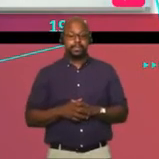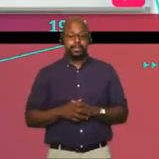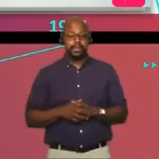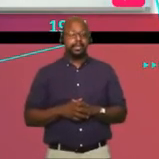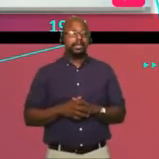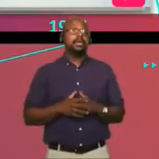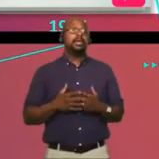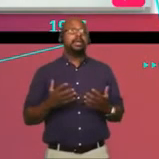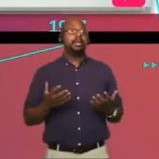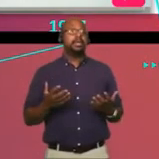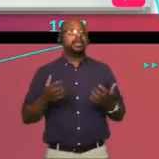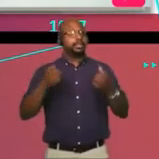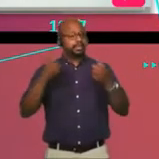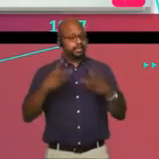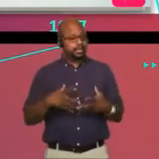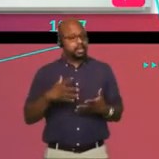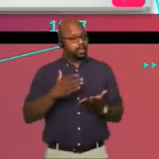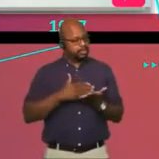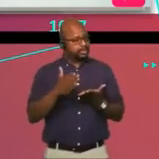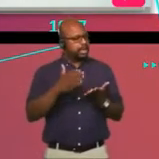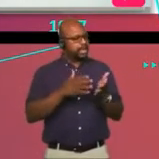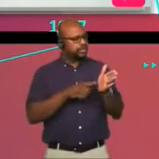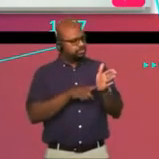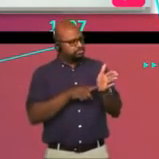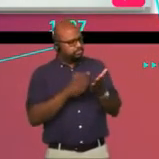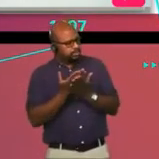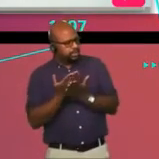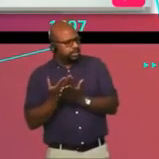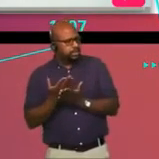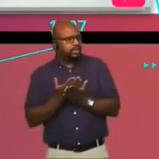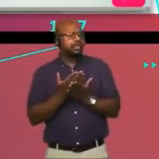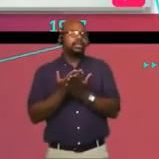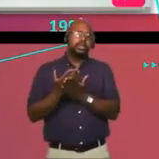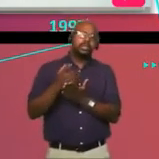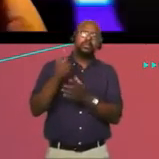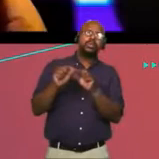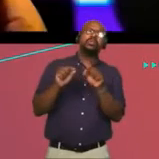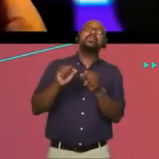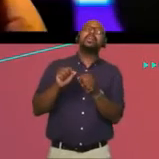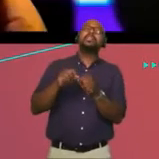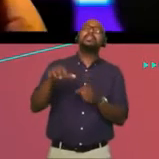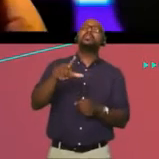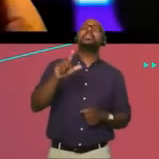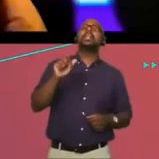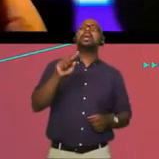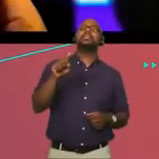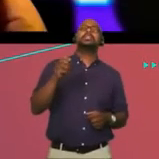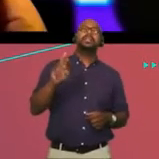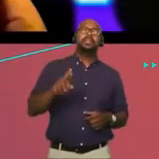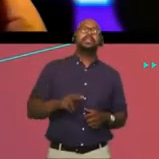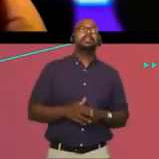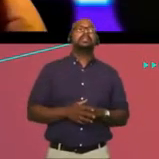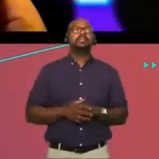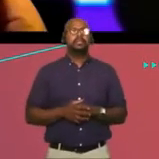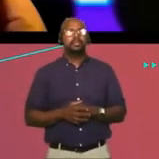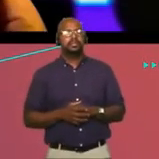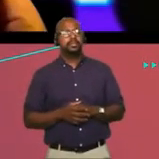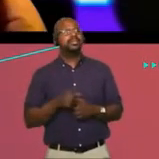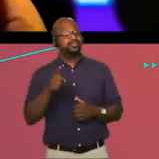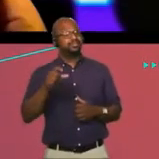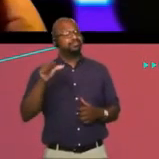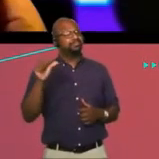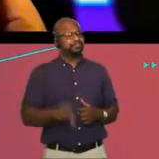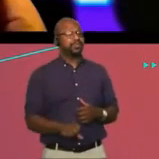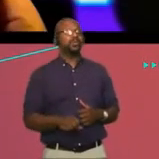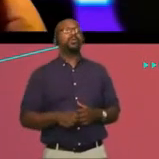Ah tá o que fazem que começar a estudar essa história do lazer e o que que eu vou fazer com esse com esse tempo livre Isso